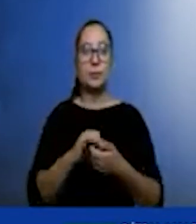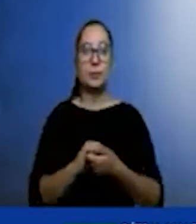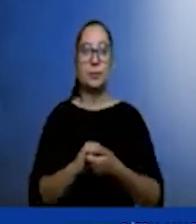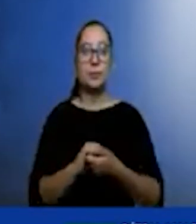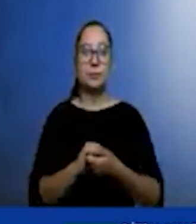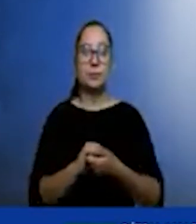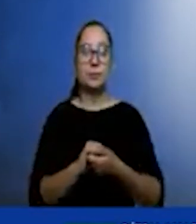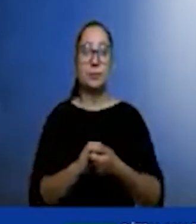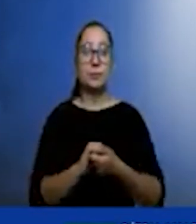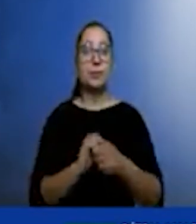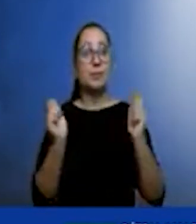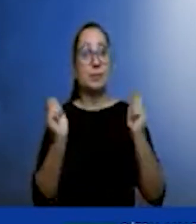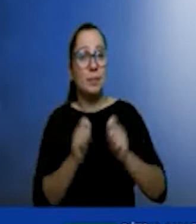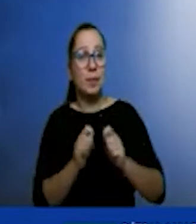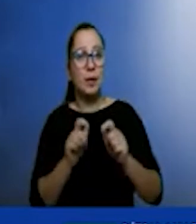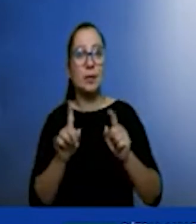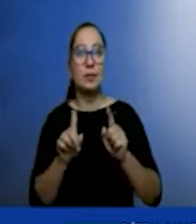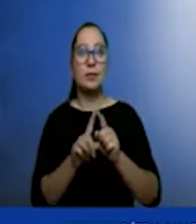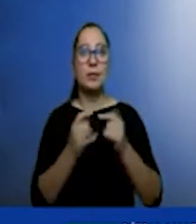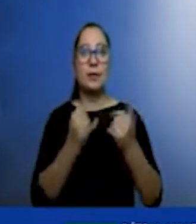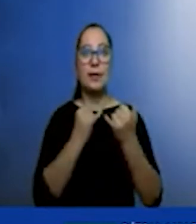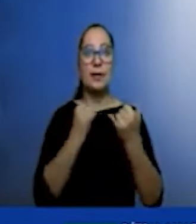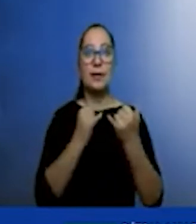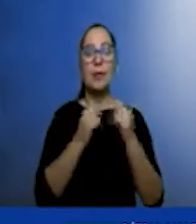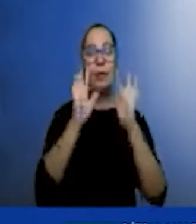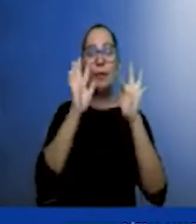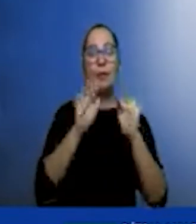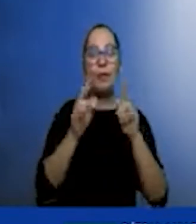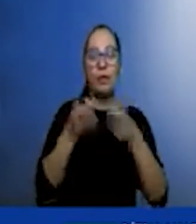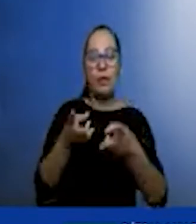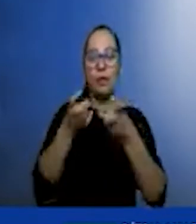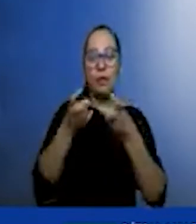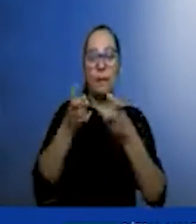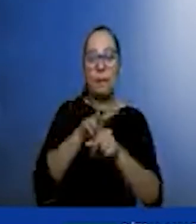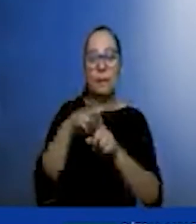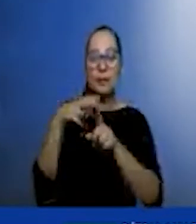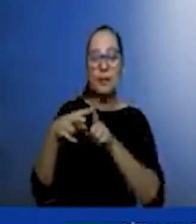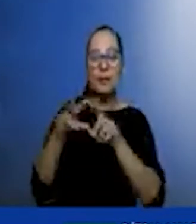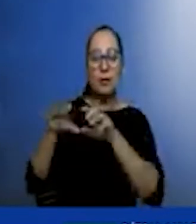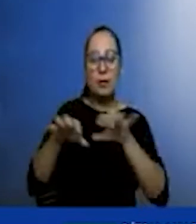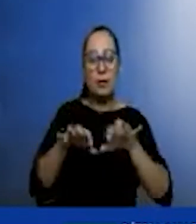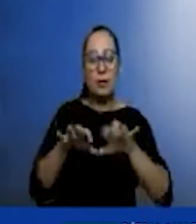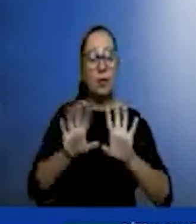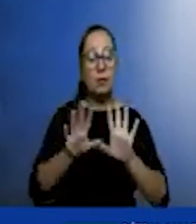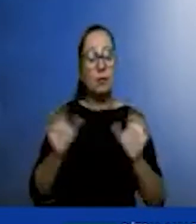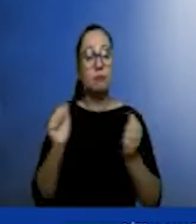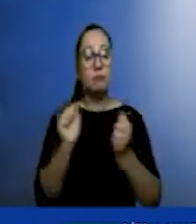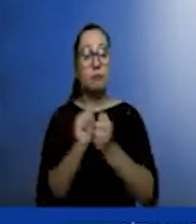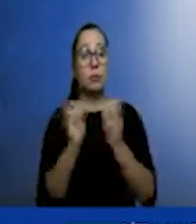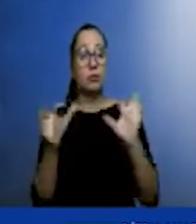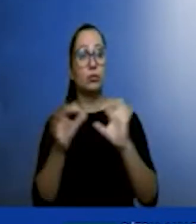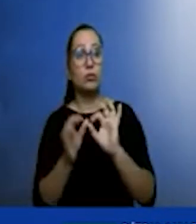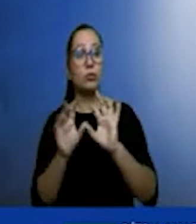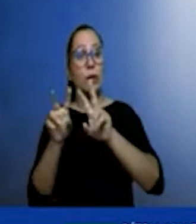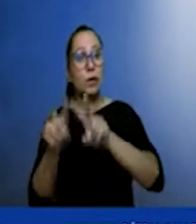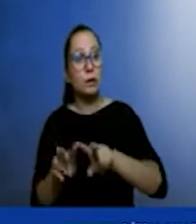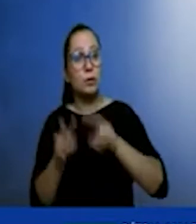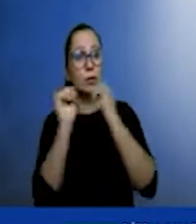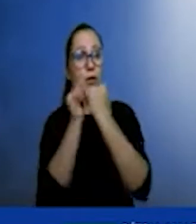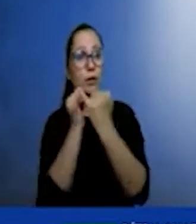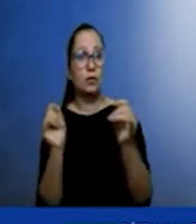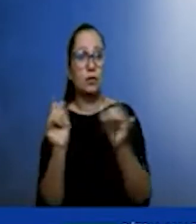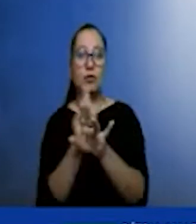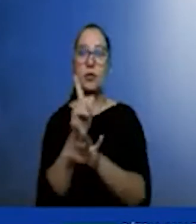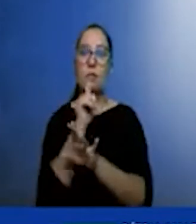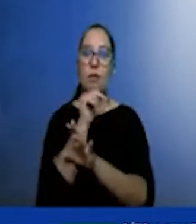que termine com essa coisa dos silos, né, que seja uma coisa que trabalhe agricultura, energia, a gestão da água,